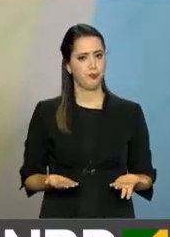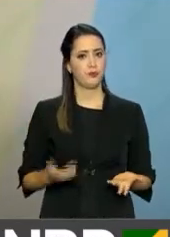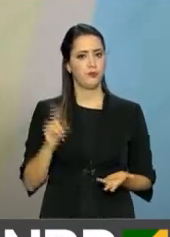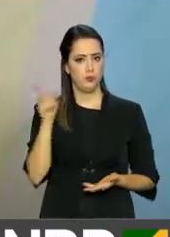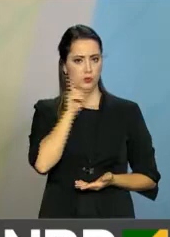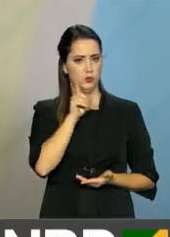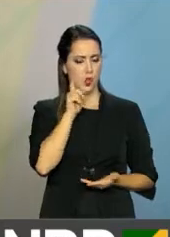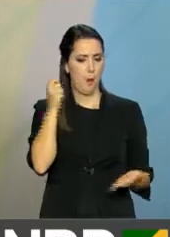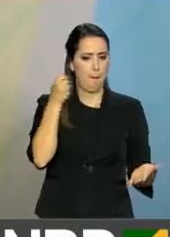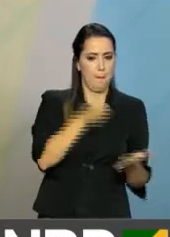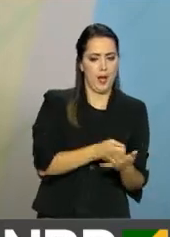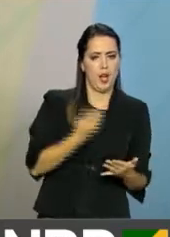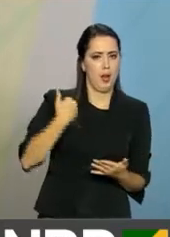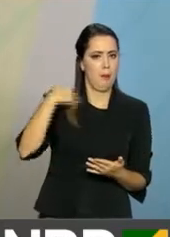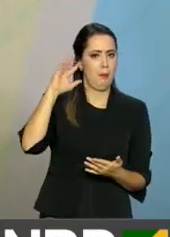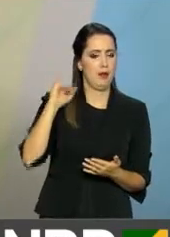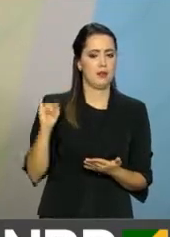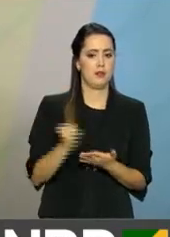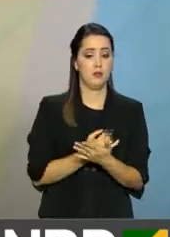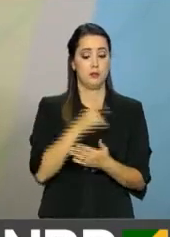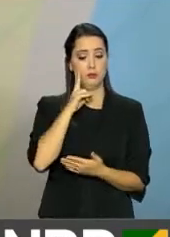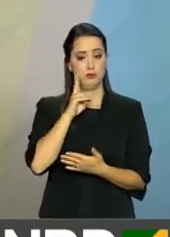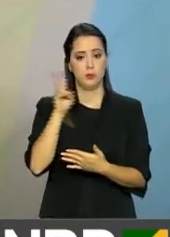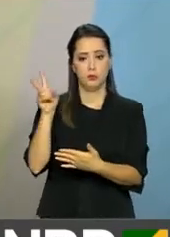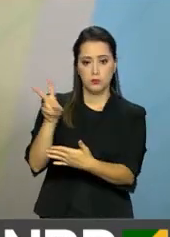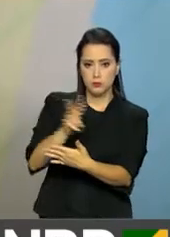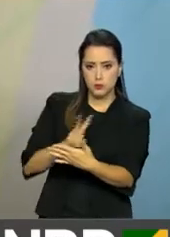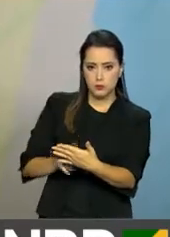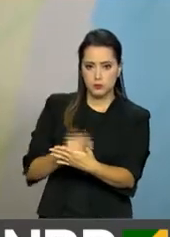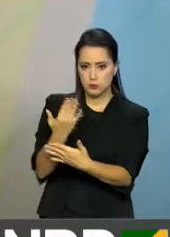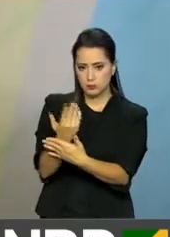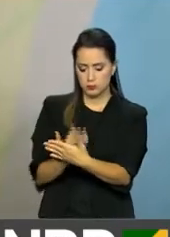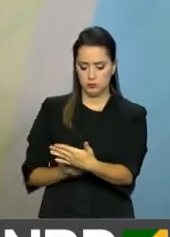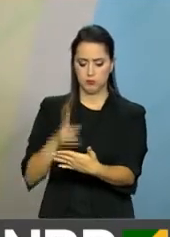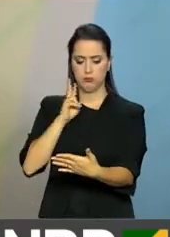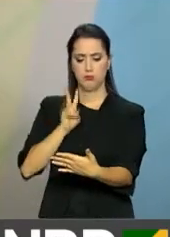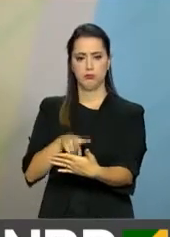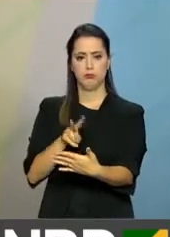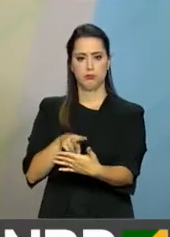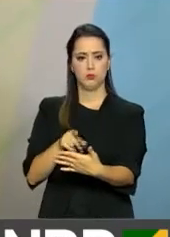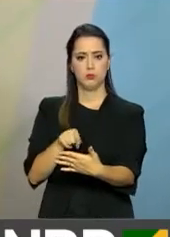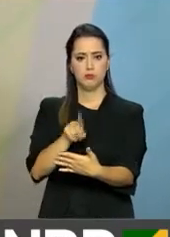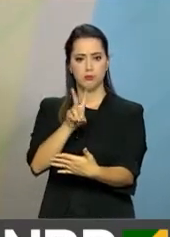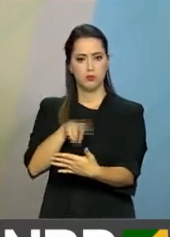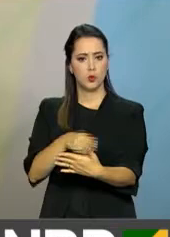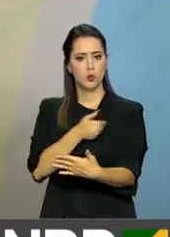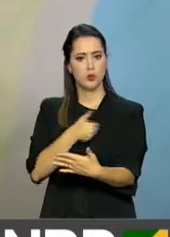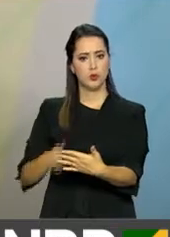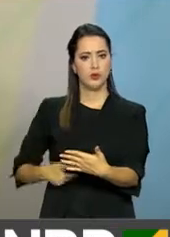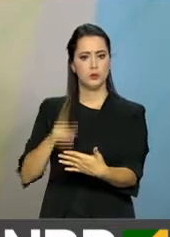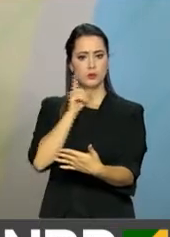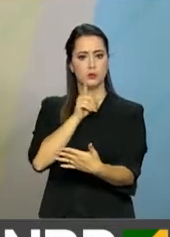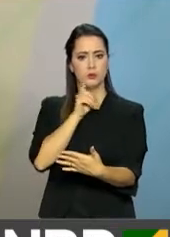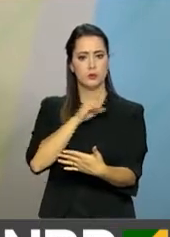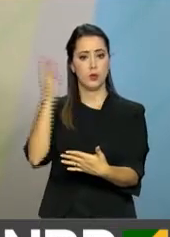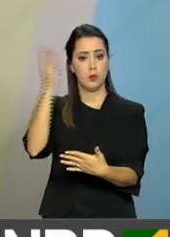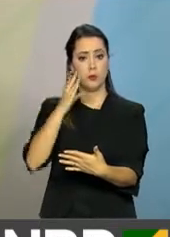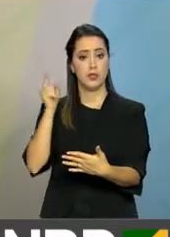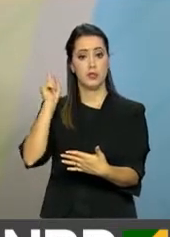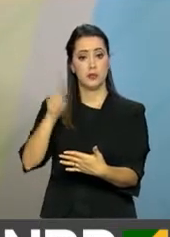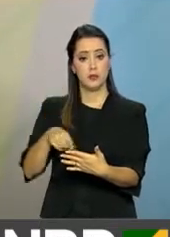e tô vendo agora uma declaração é feita pela casa branca de que o brasil é um dos países com quem